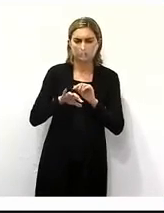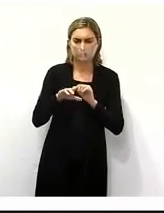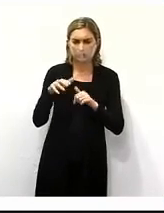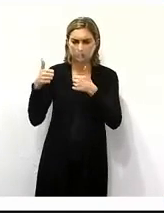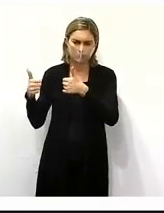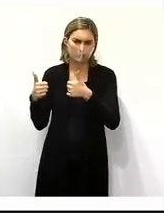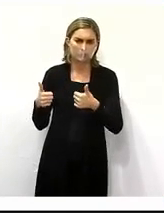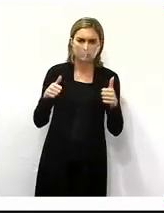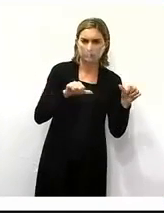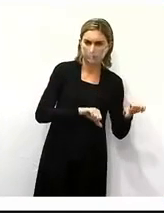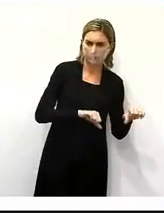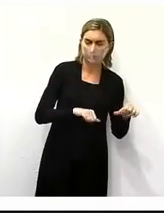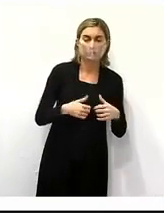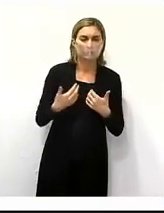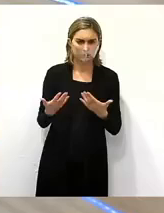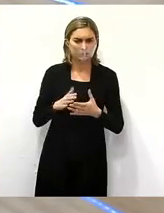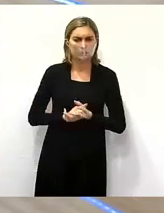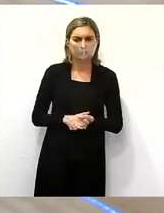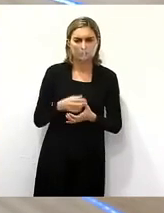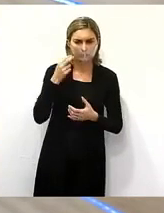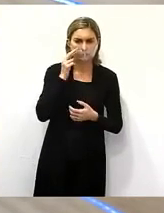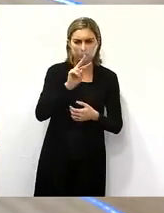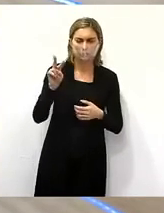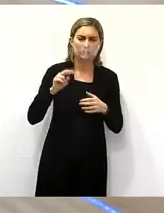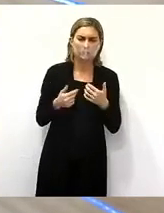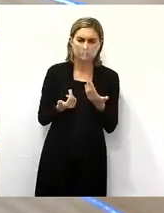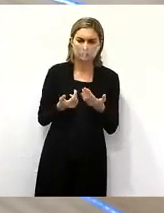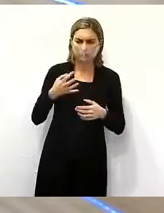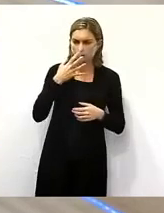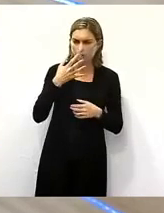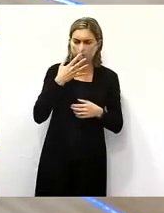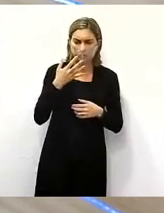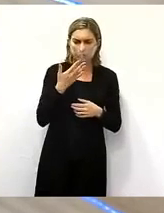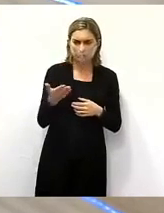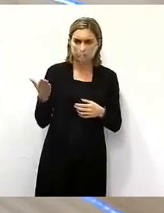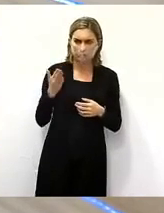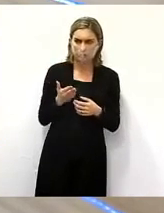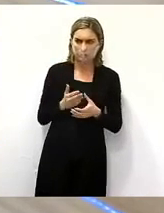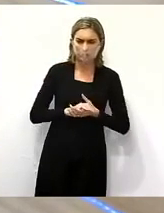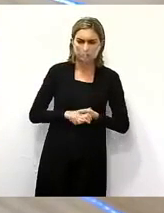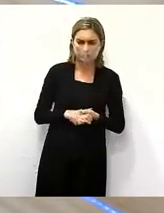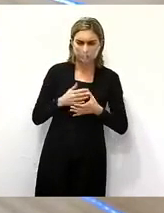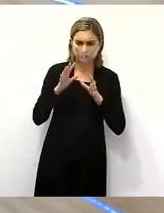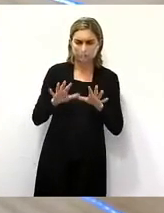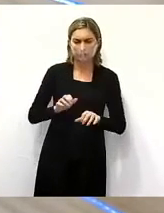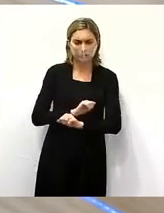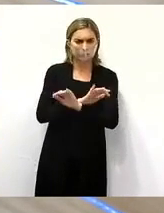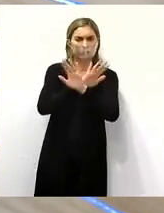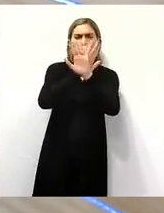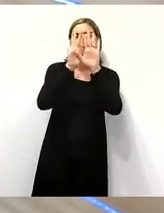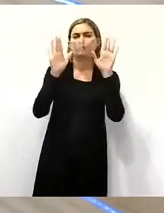bem e o mal. Olha aqui comigo. Então, observe, garotada, que fica bastante